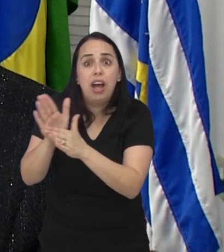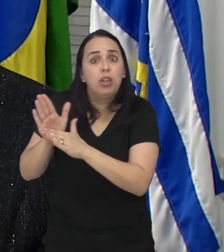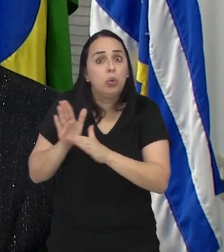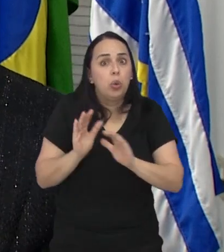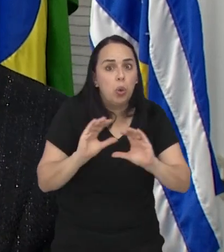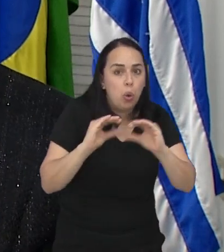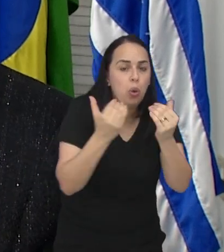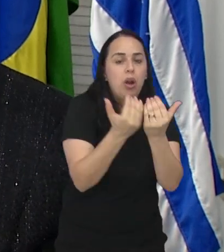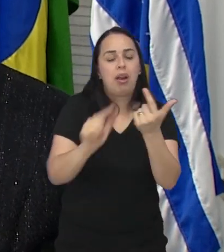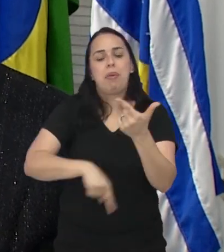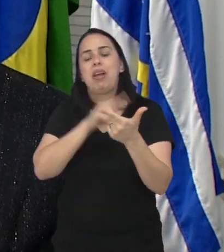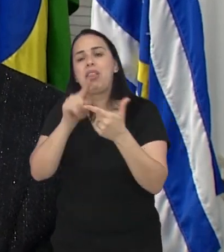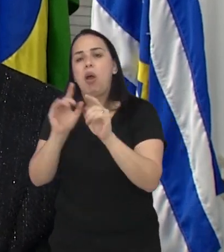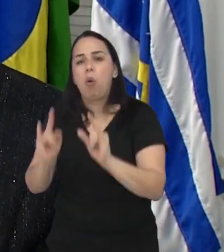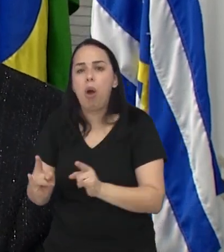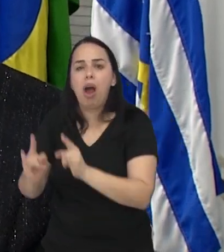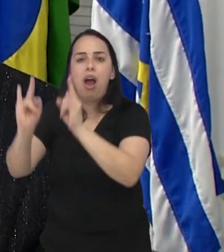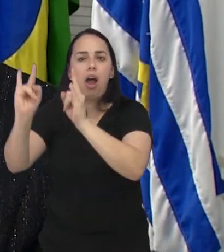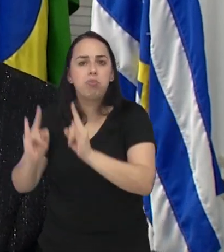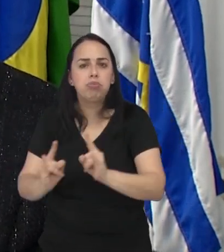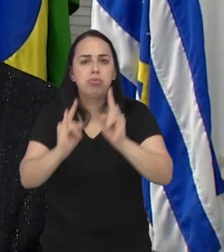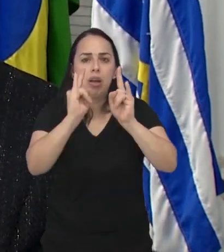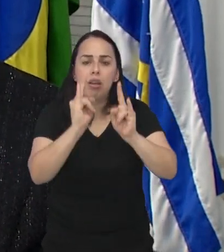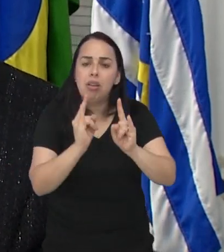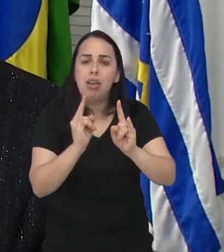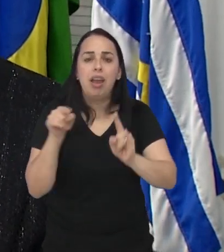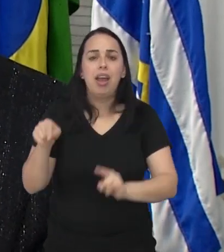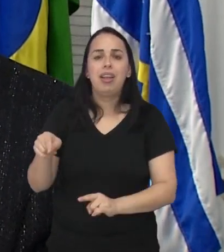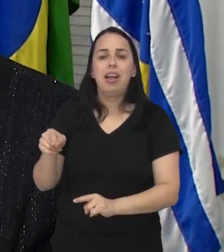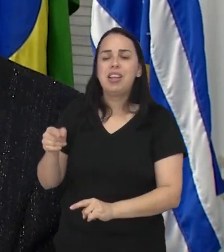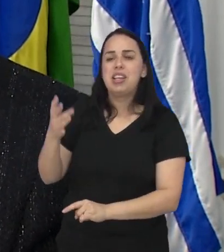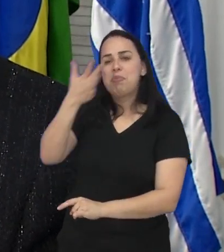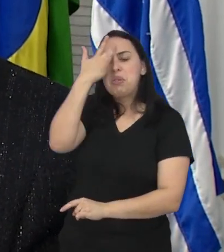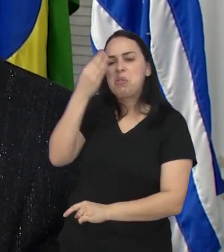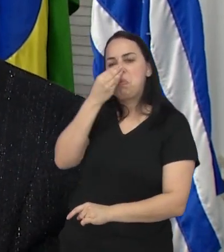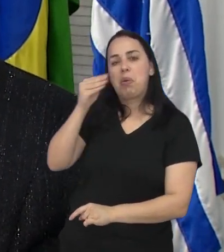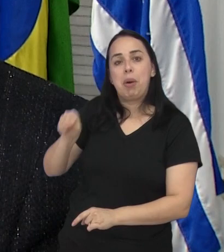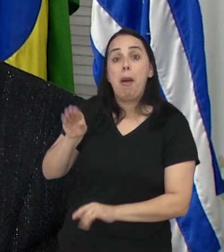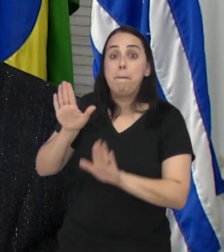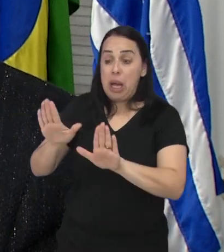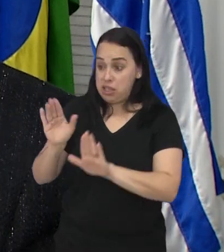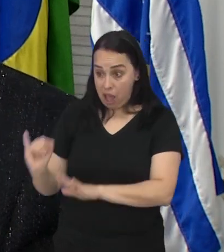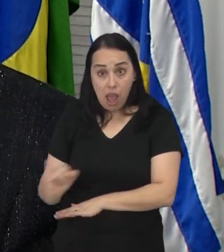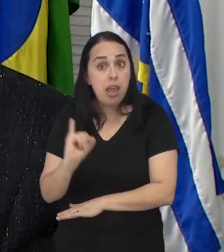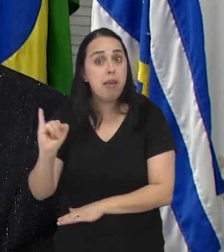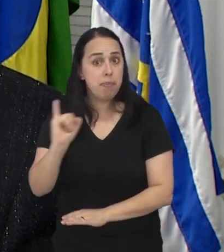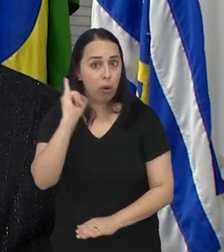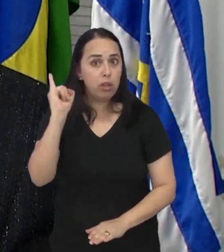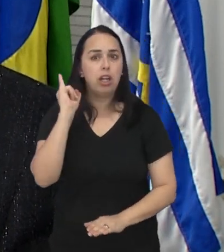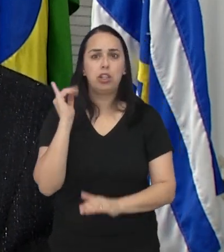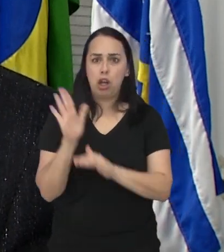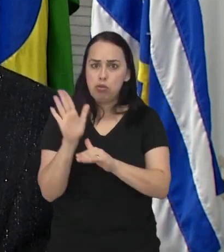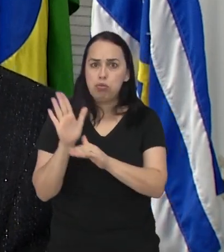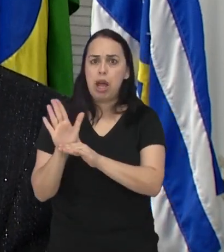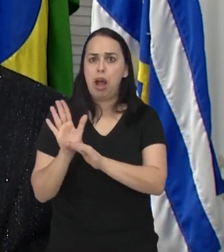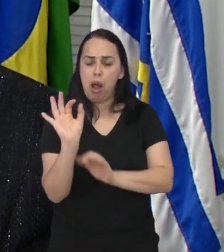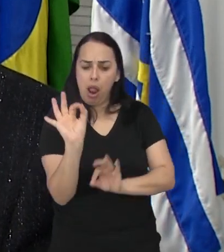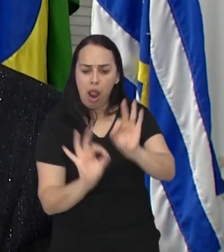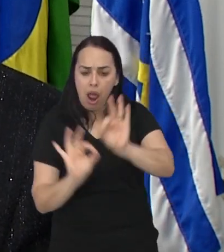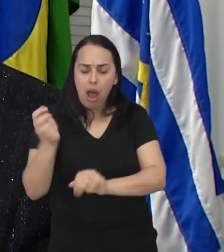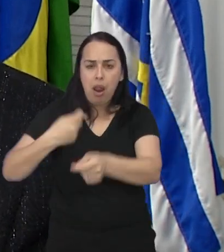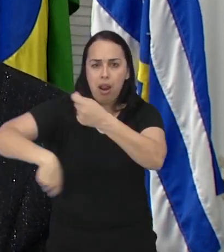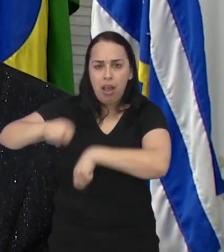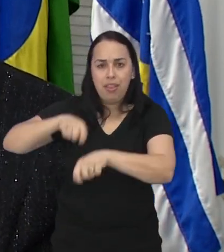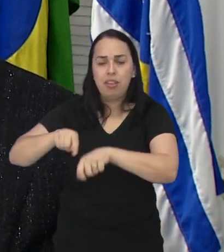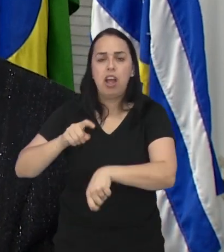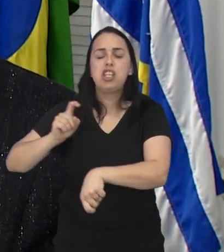que serve o seu condomínio, o seu condômino, aquela pessoa, e que tem um papel tão importante no dia a